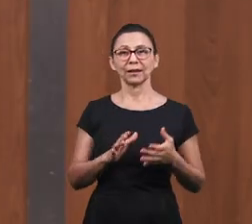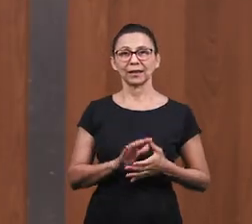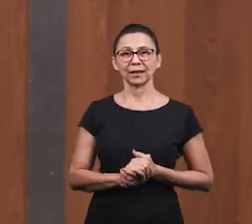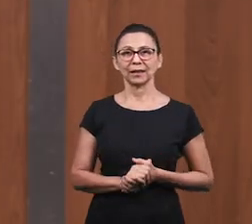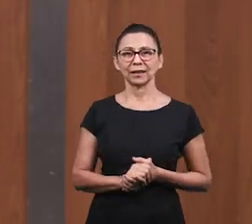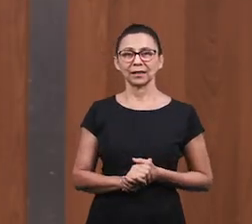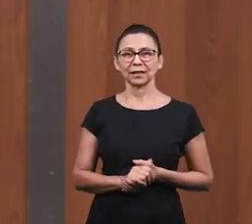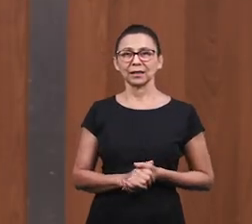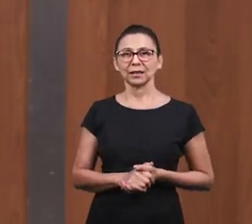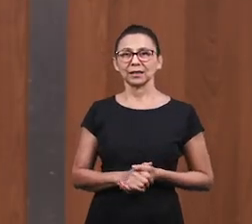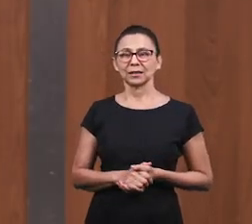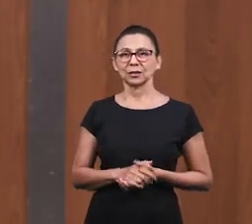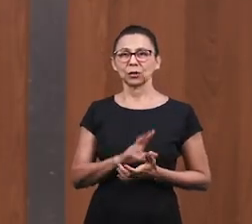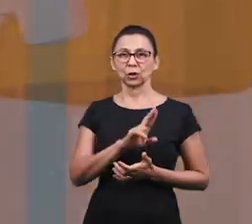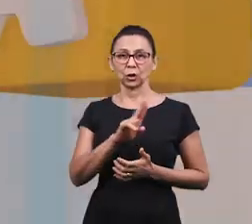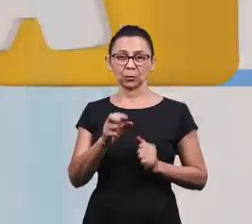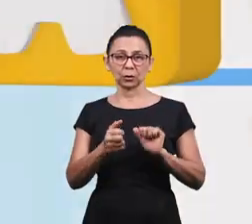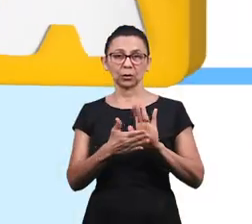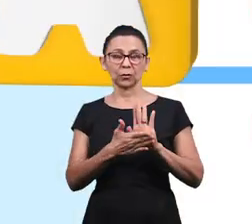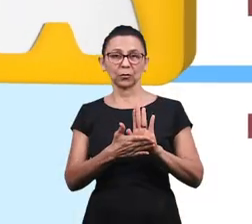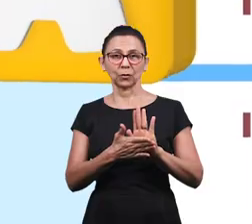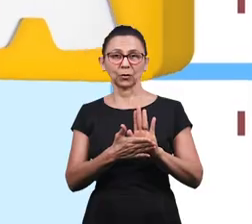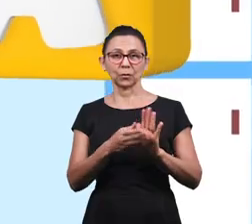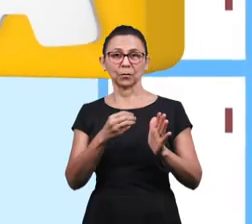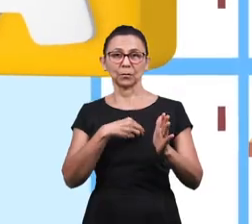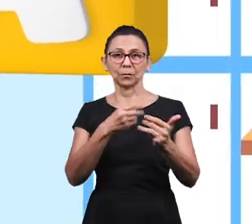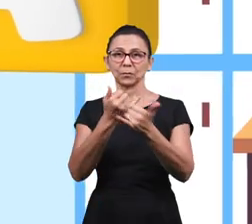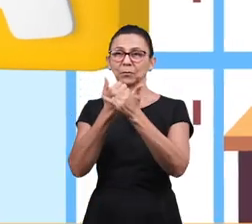o louvor Perdoa-me, Senhor.